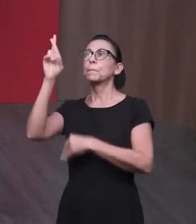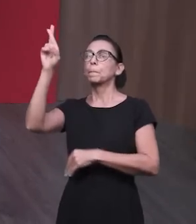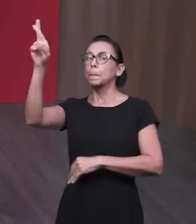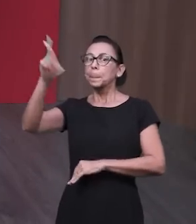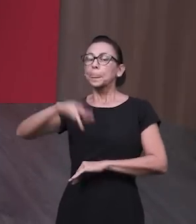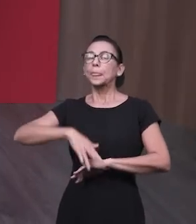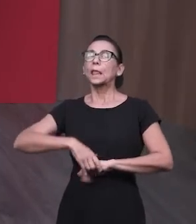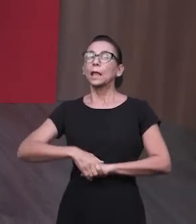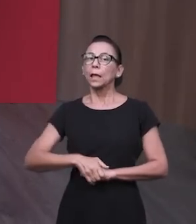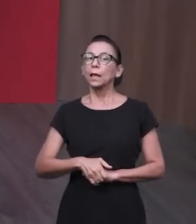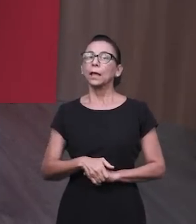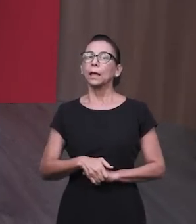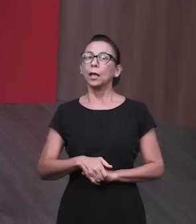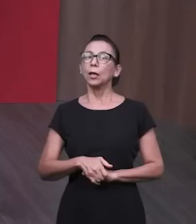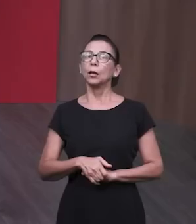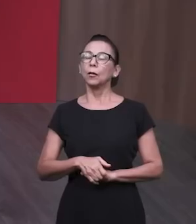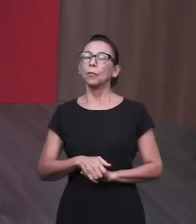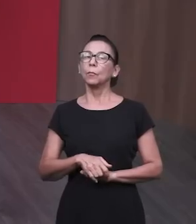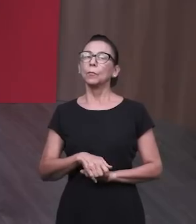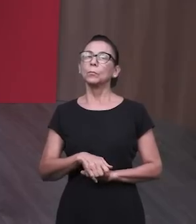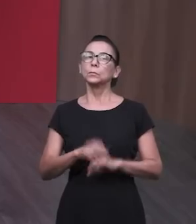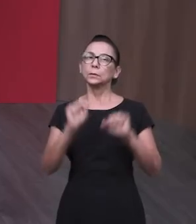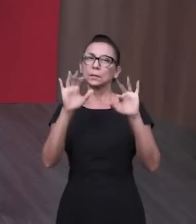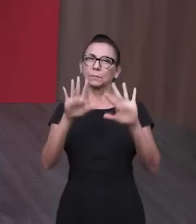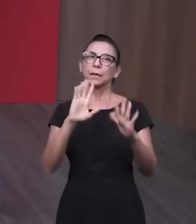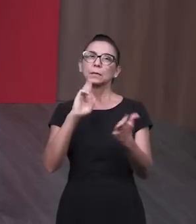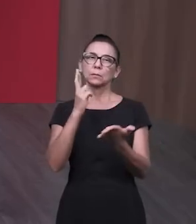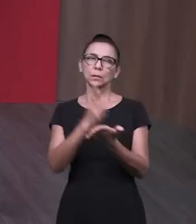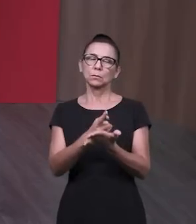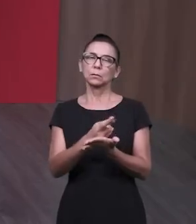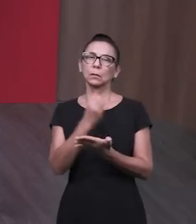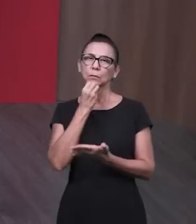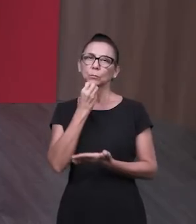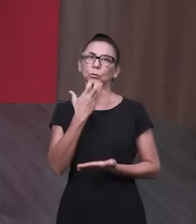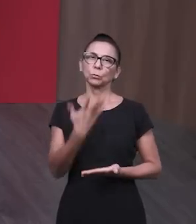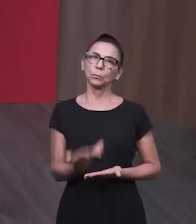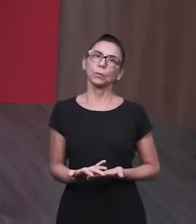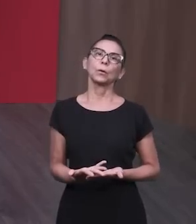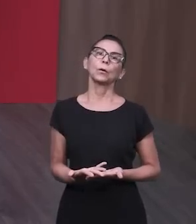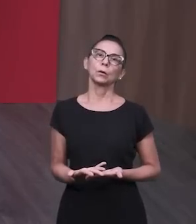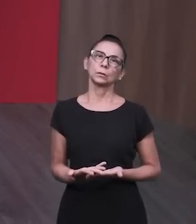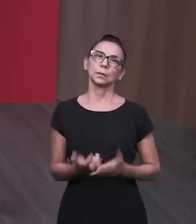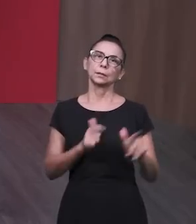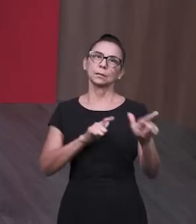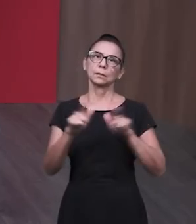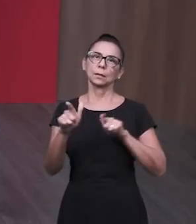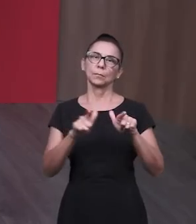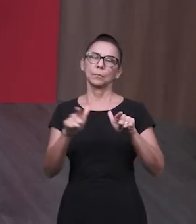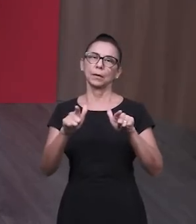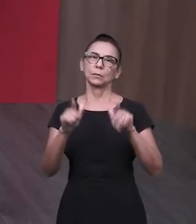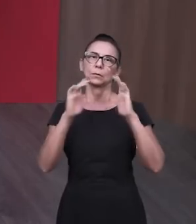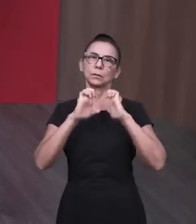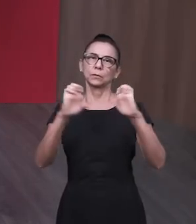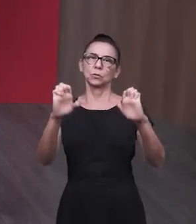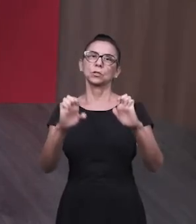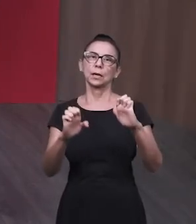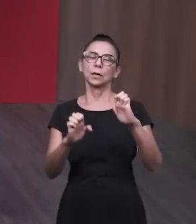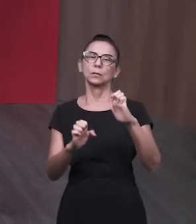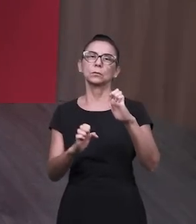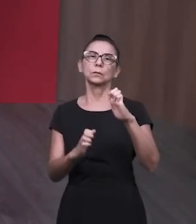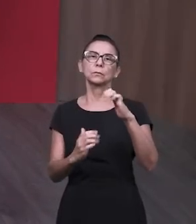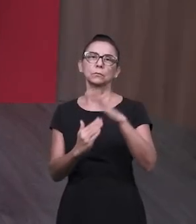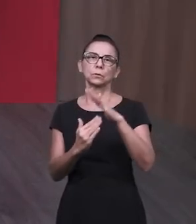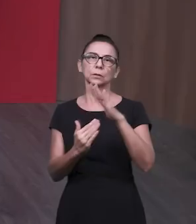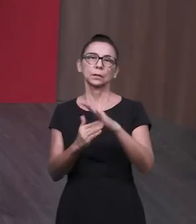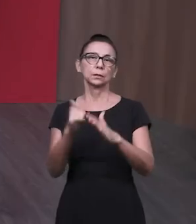Eu acho que esse é um dos benefícios que o Senhor trouxe através do trabalho do Evangelho Sem Fronteiras. Que uma das marcas